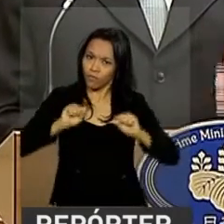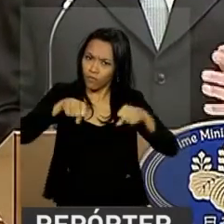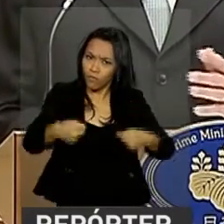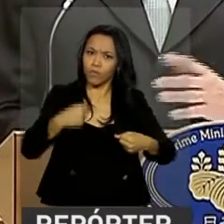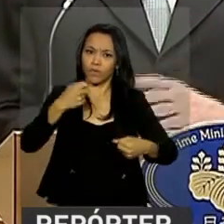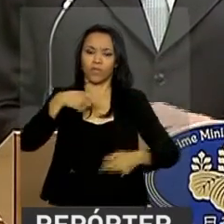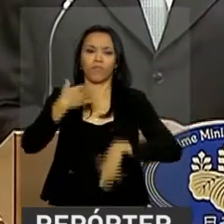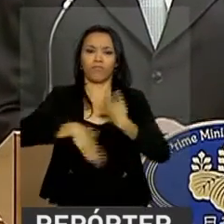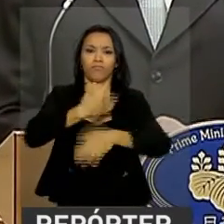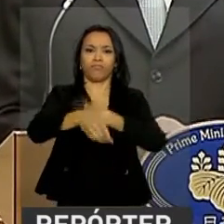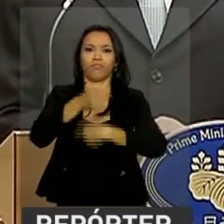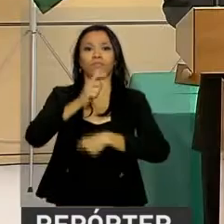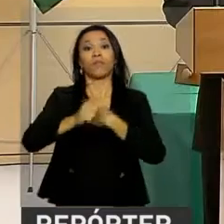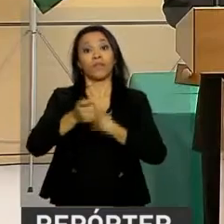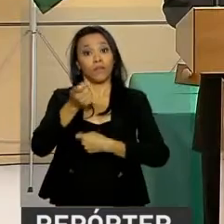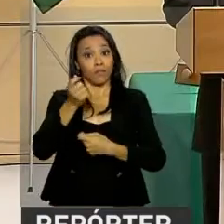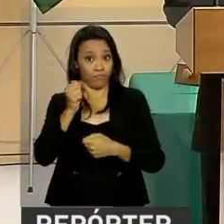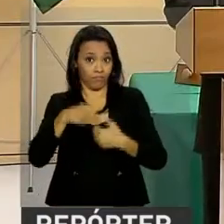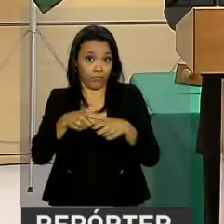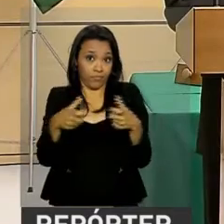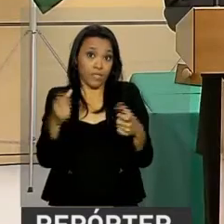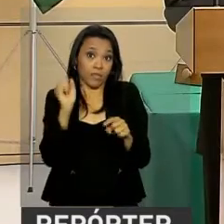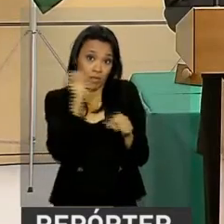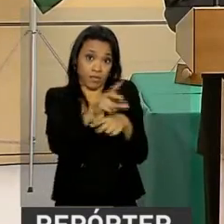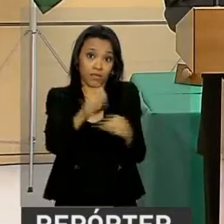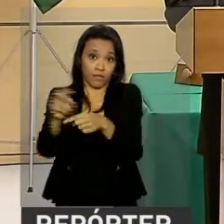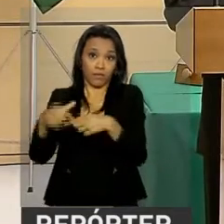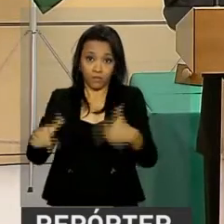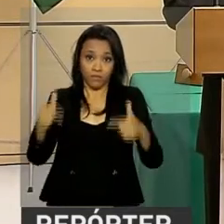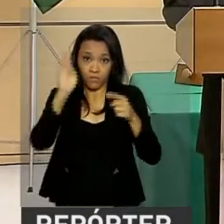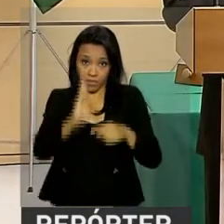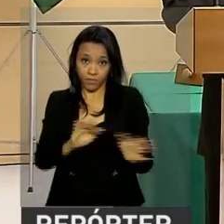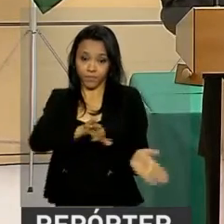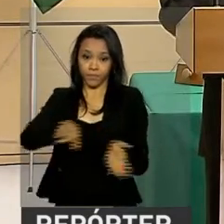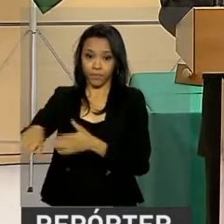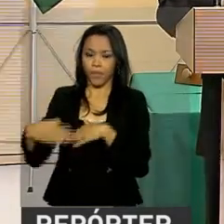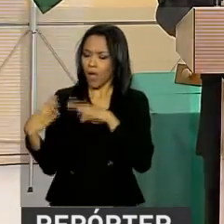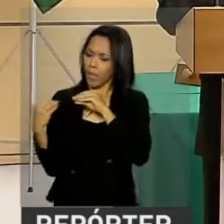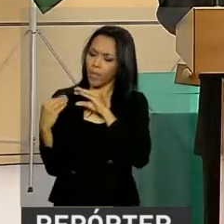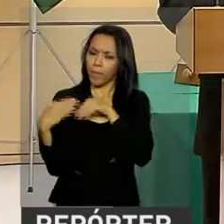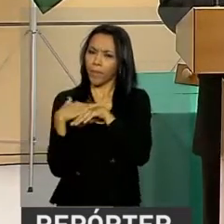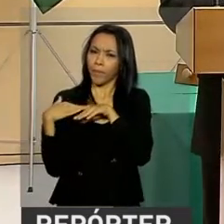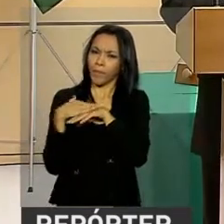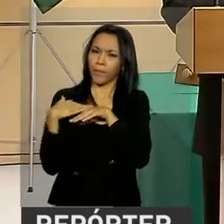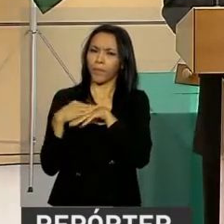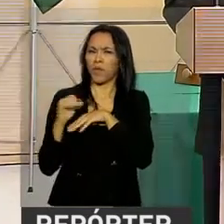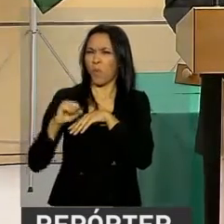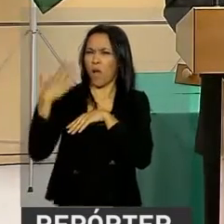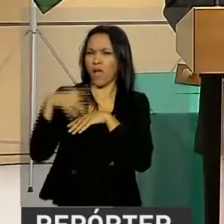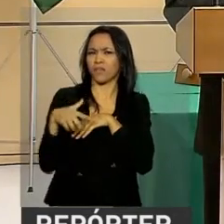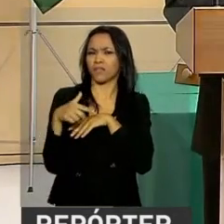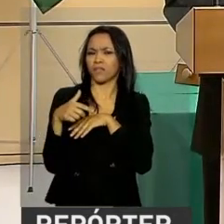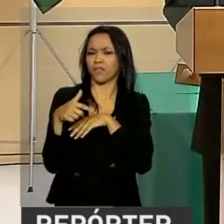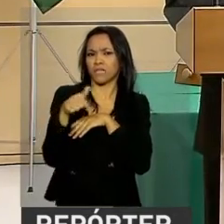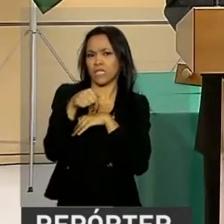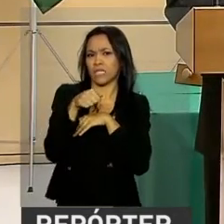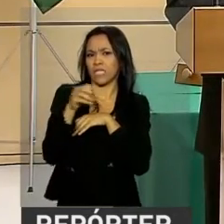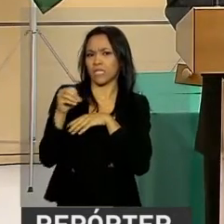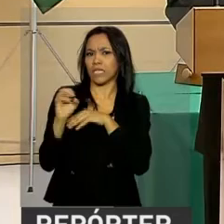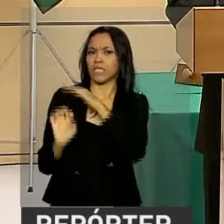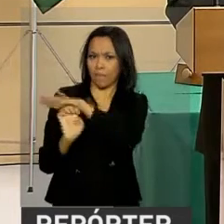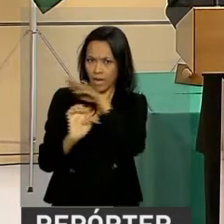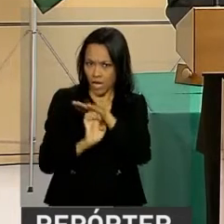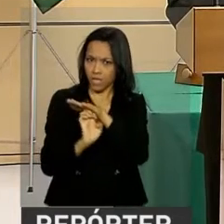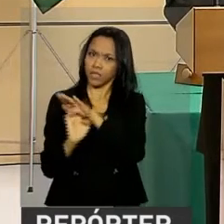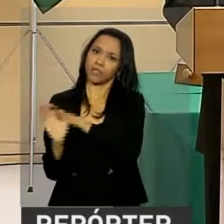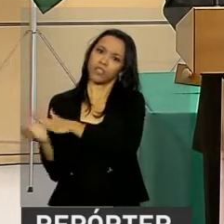e gerar empregos no país. Comentamos com o senhor primeiro-ministro que são quase 700 empresas japonesas